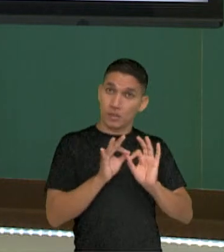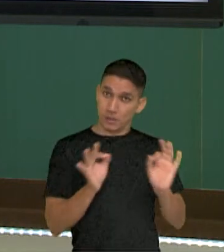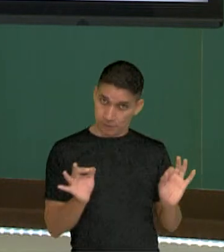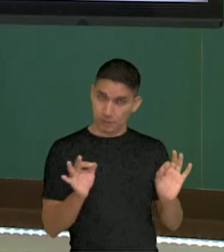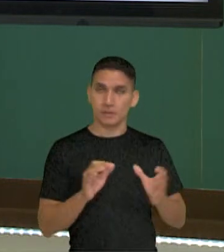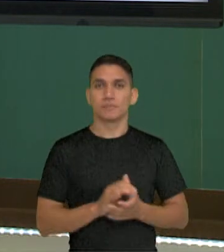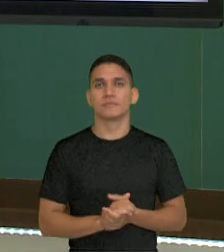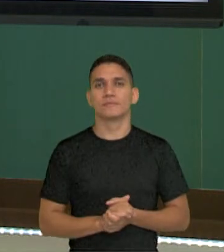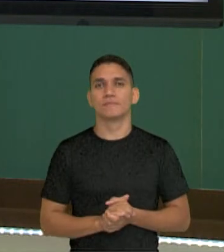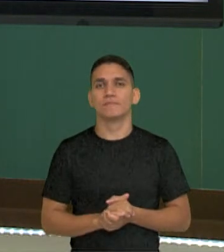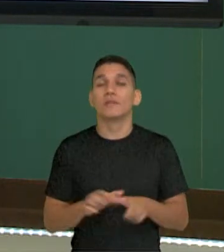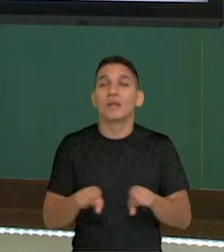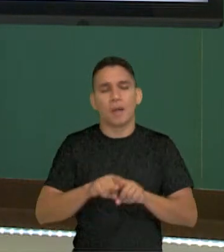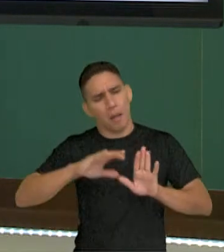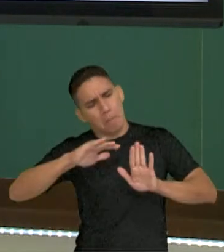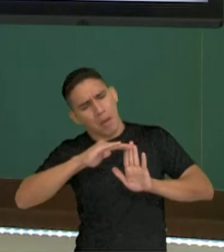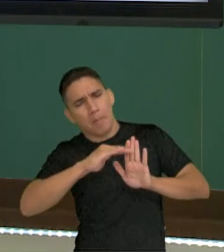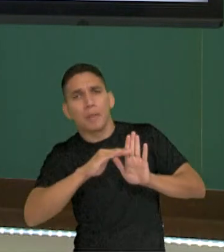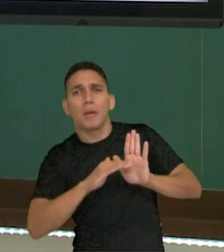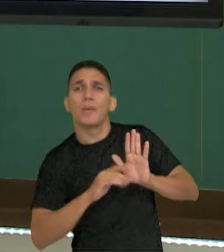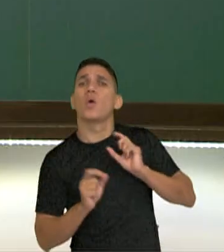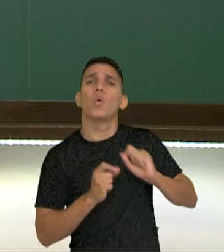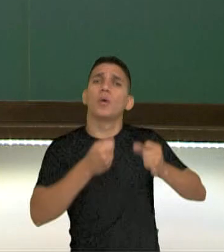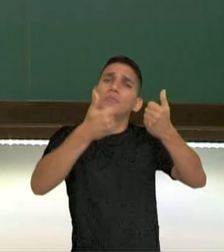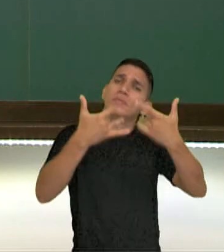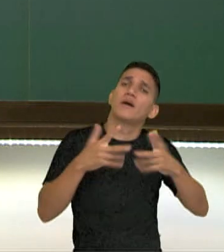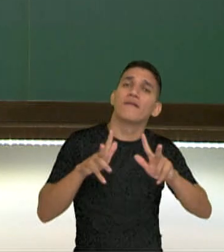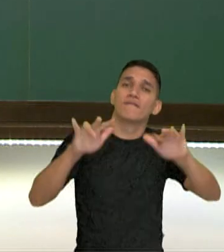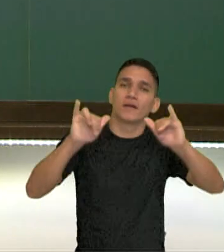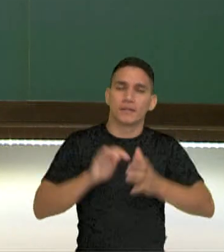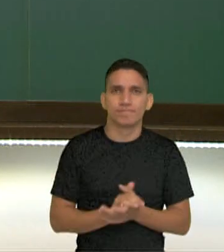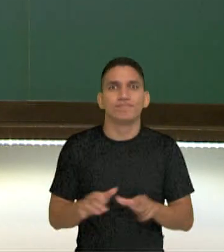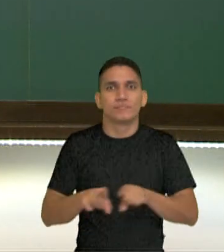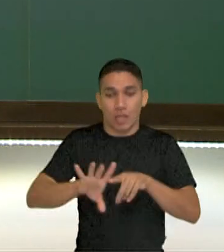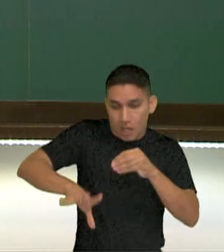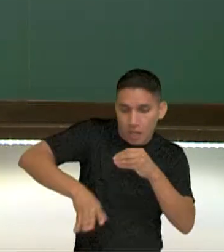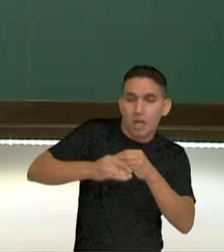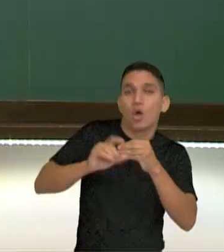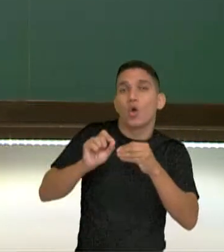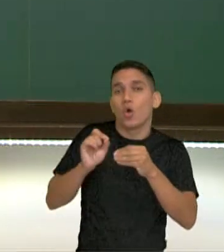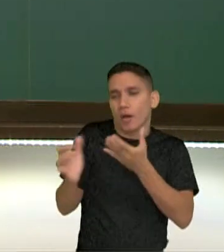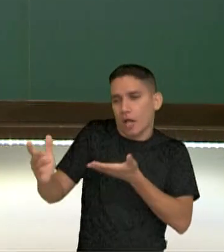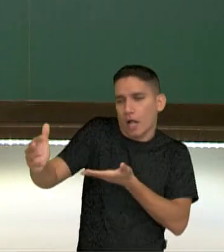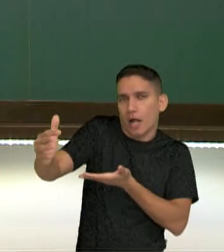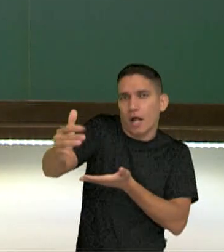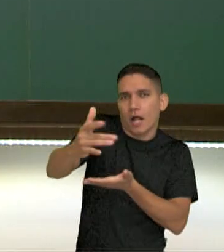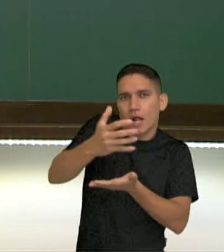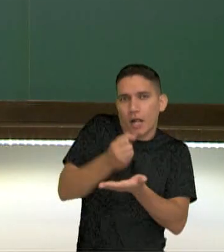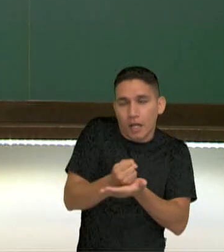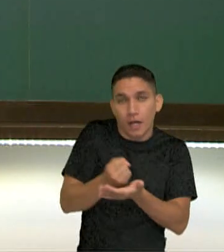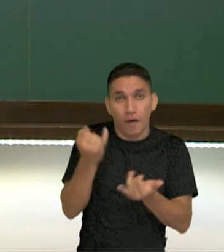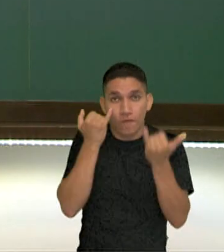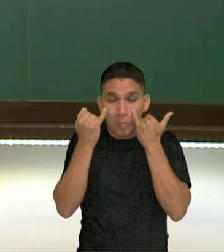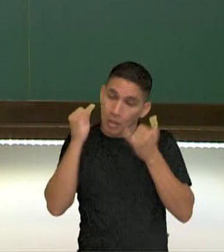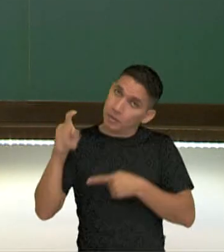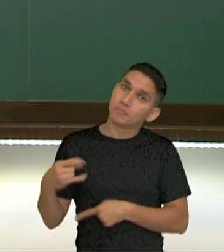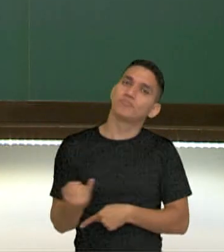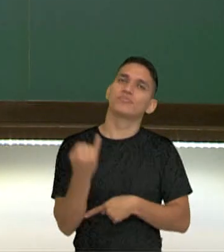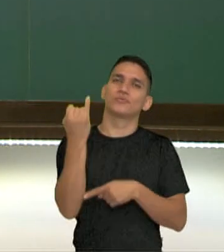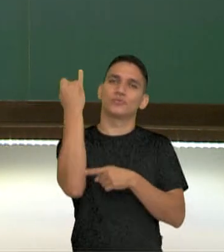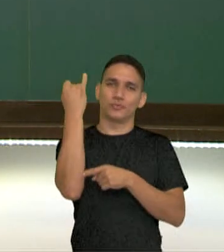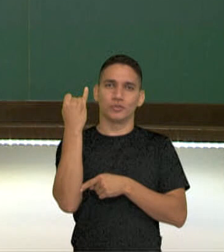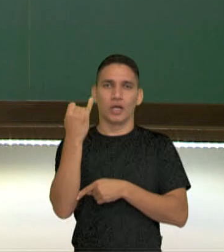simples, né, tópicos que serão abordados, incluir dados estatísticos, né, é essencial para a produção